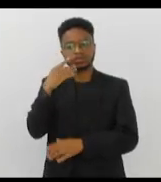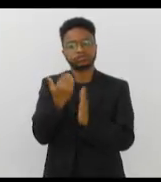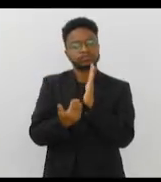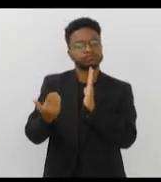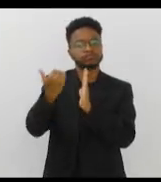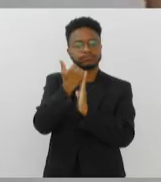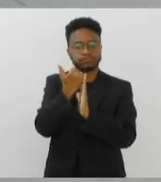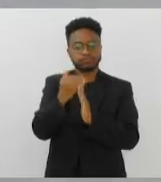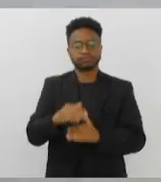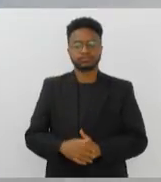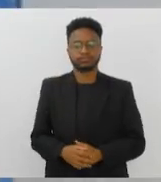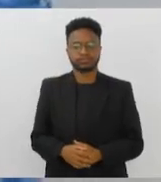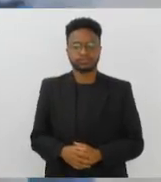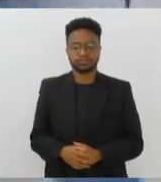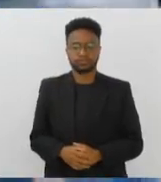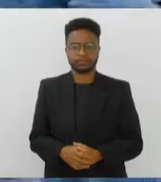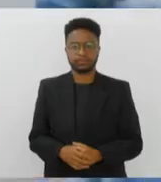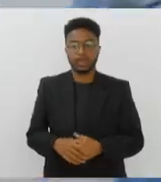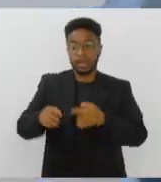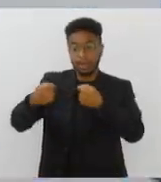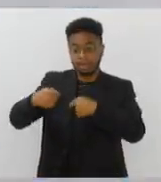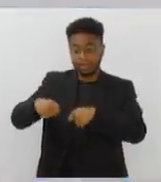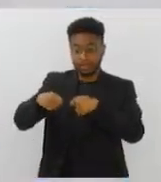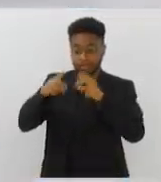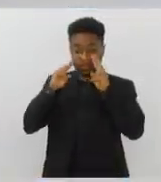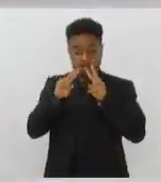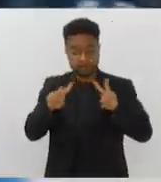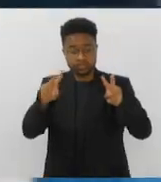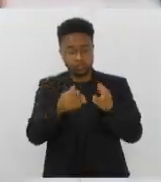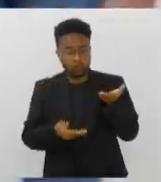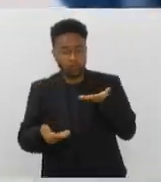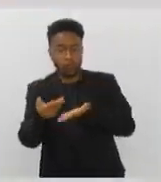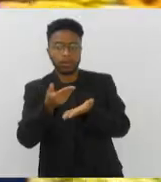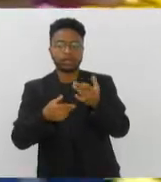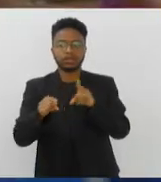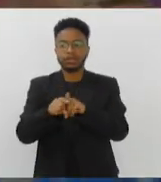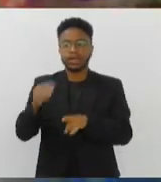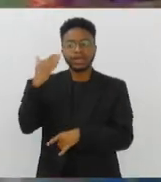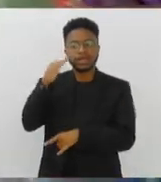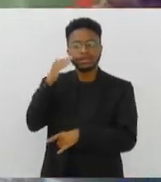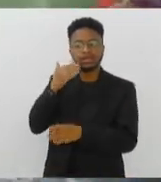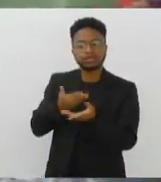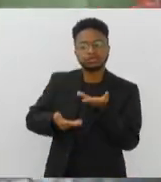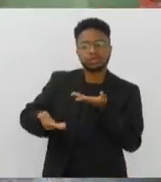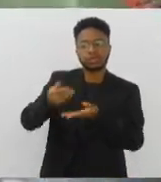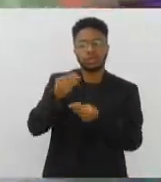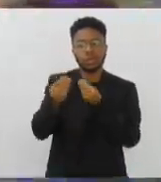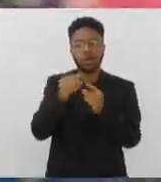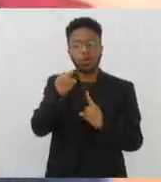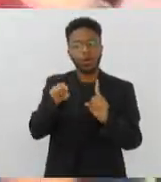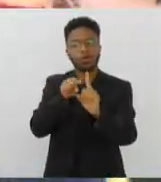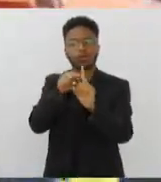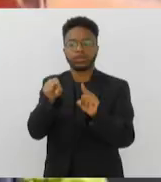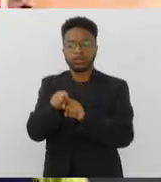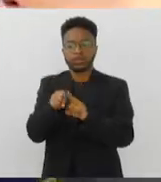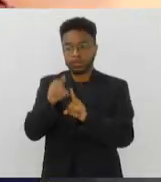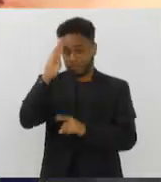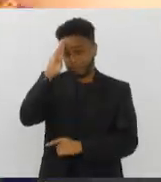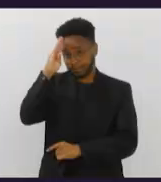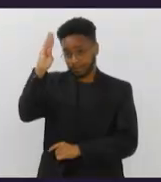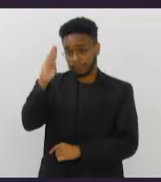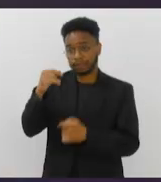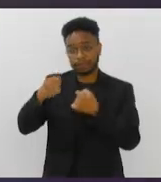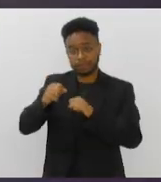ainda mais crucial. É preciso uma visão compartilhada, um entendimento mútuo dos objetivos e, acima de tudo,